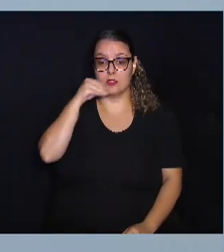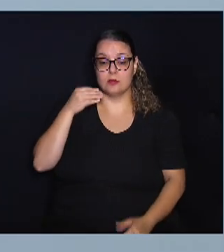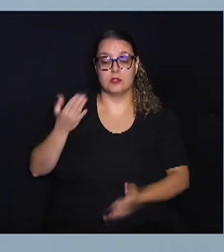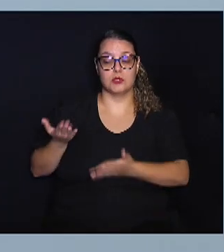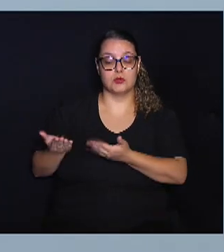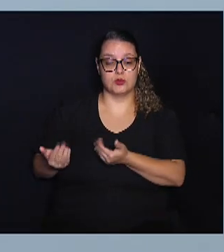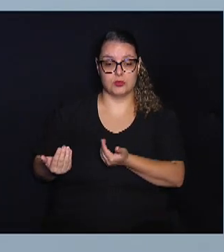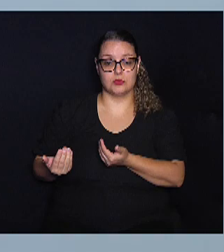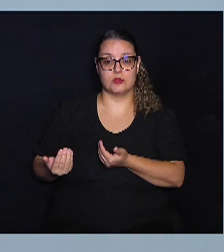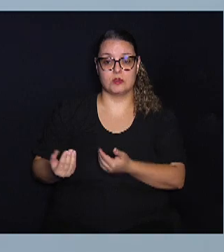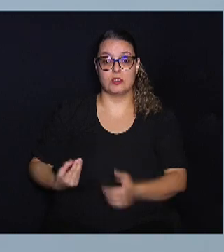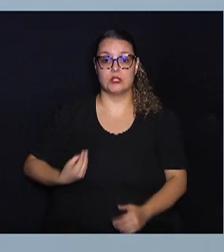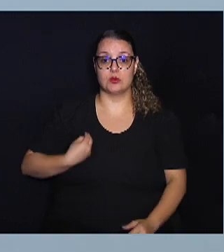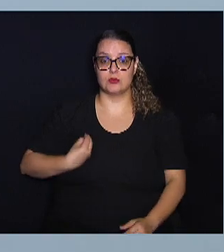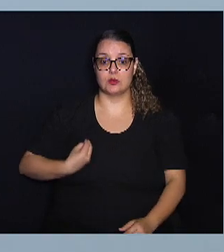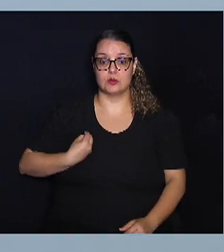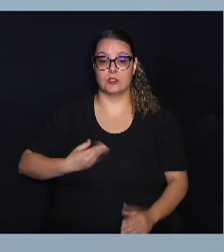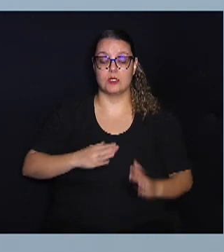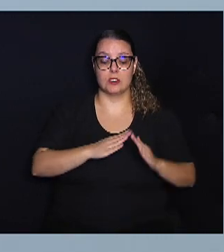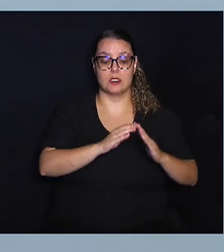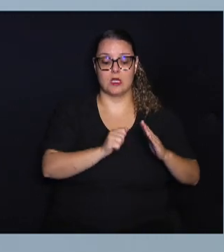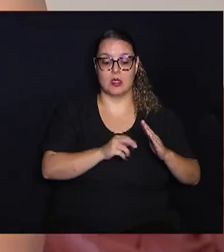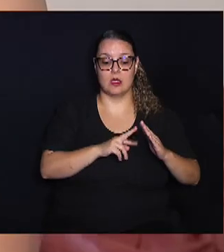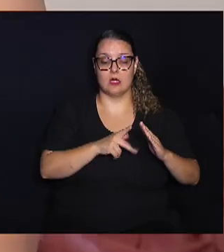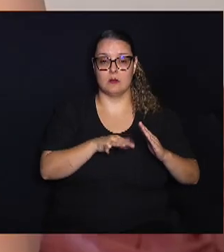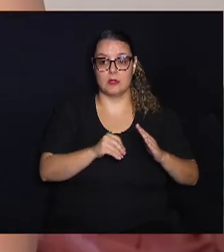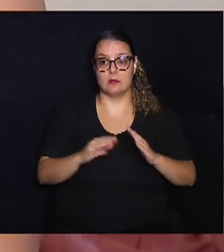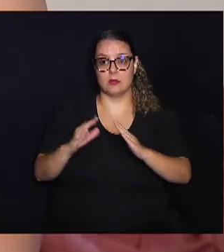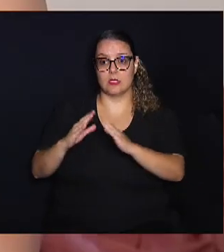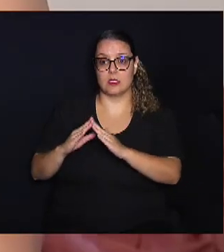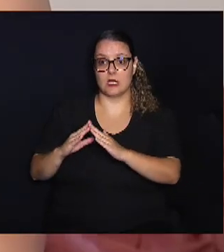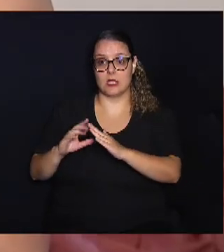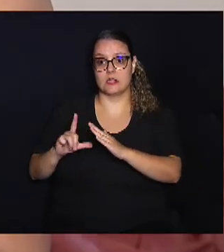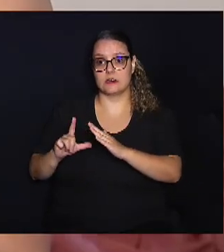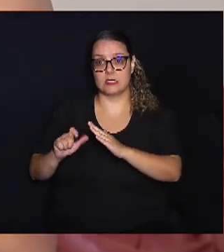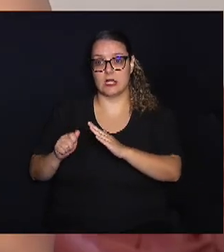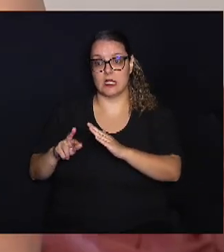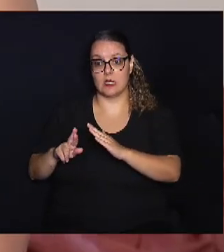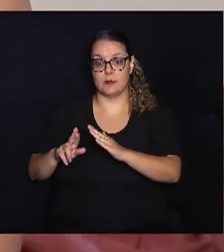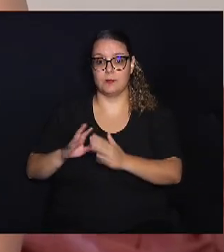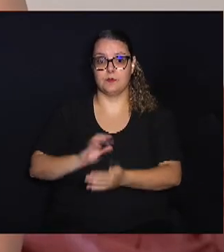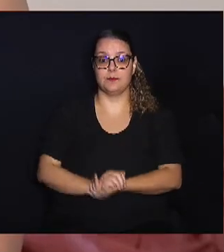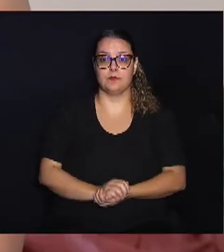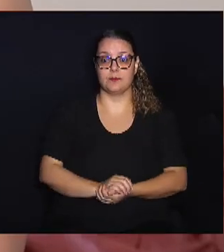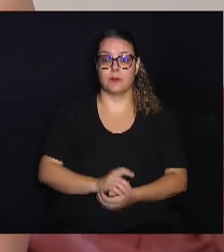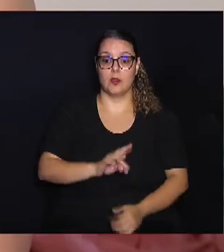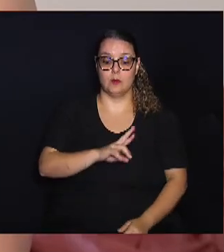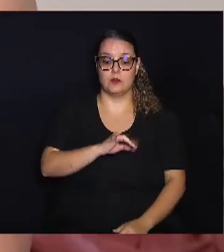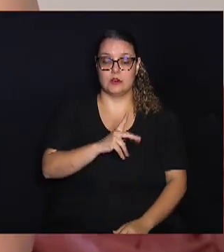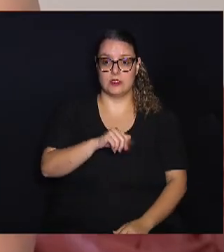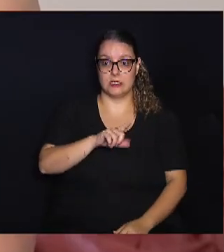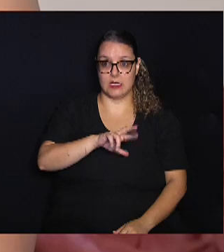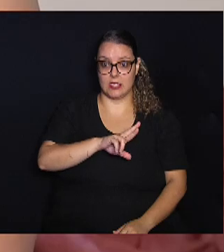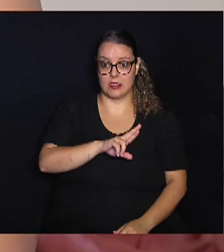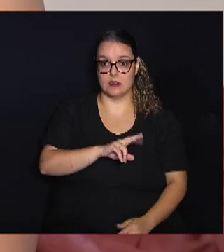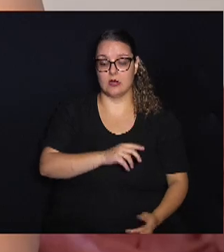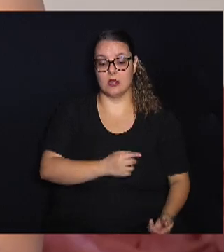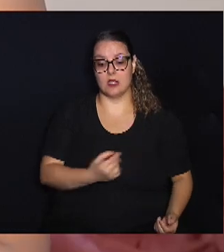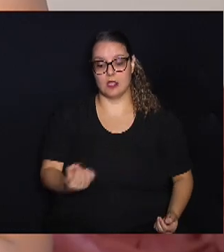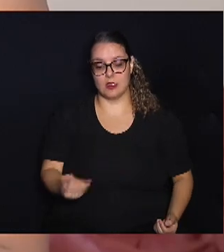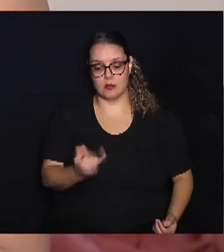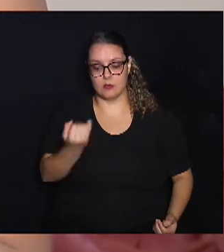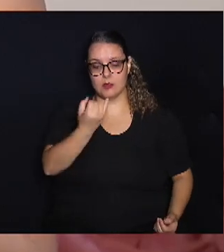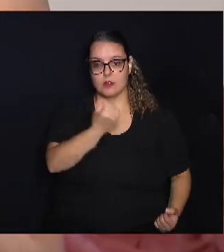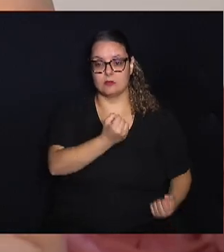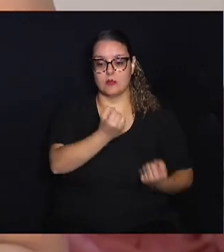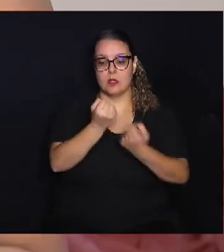jovens que vivem em abrigos e casas-lares. O Trilhar é fundamental para apoiar nessa transição para a vida adulta, que é tão